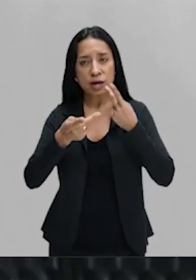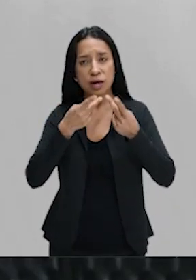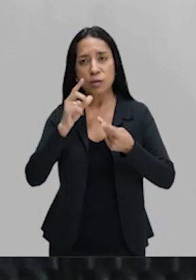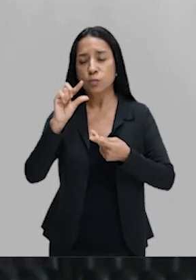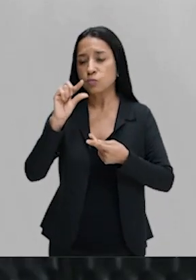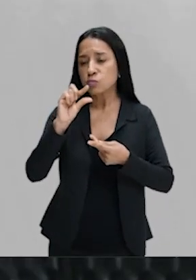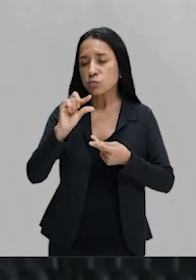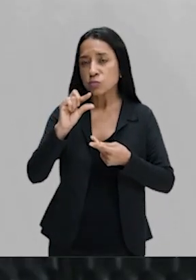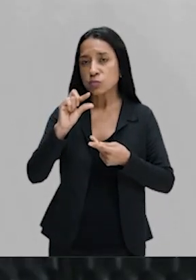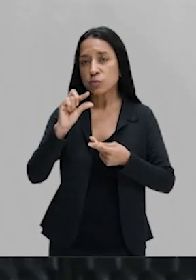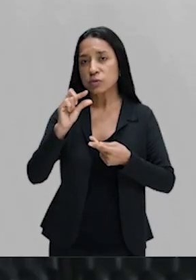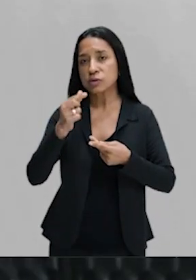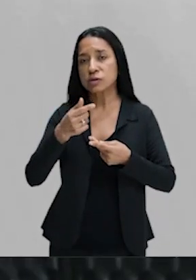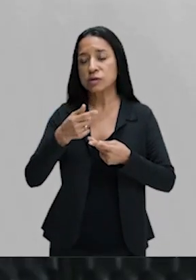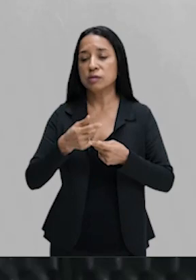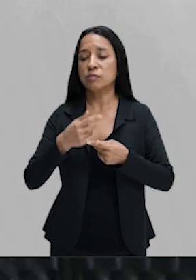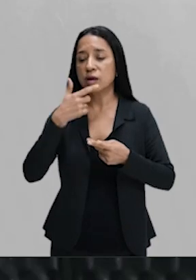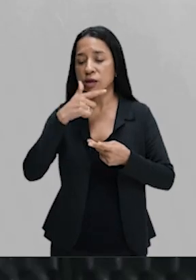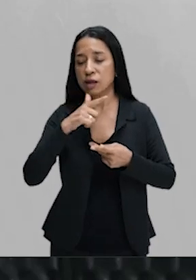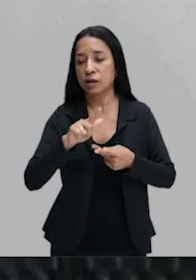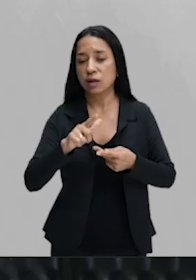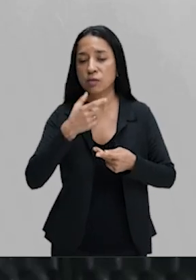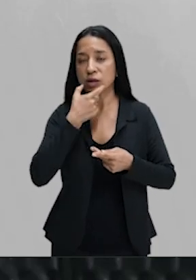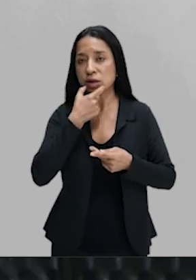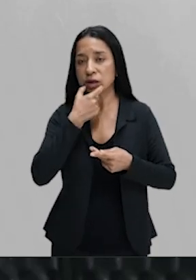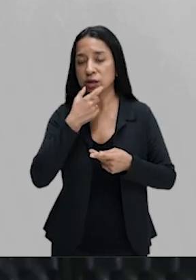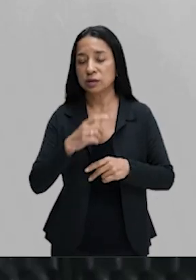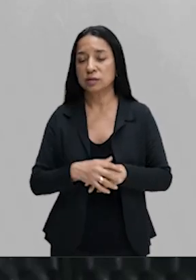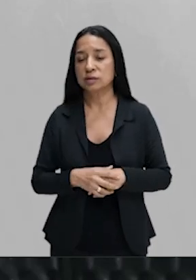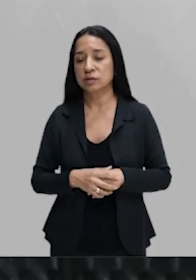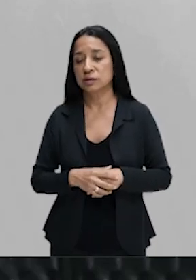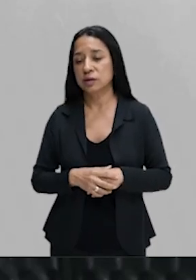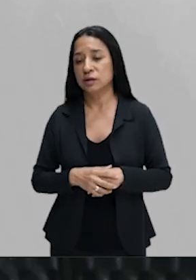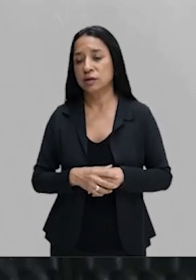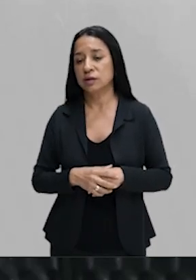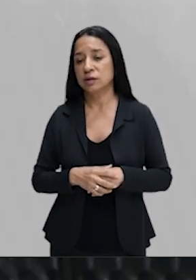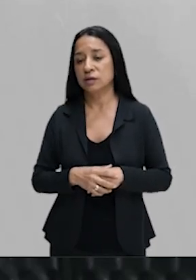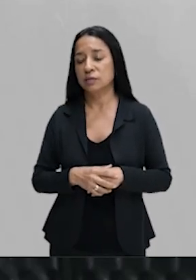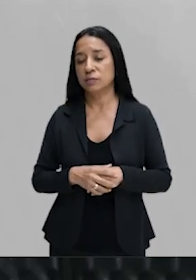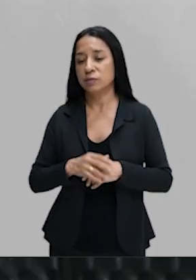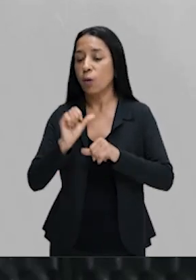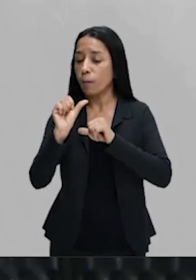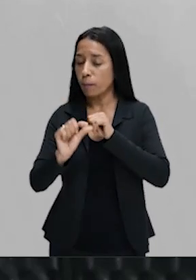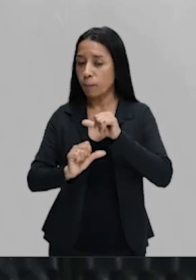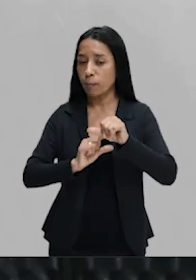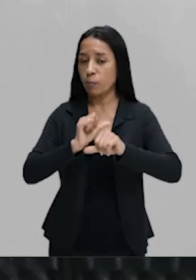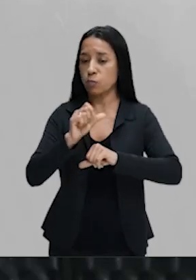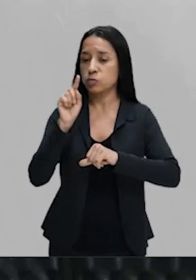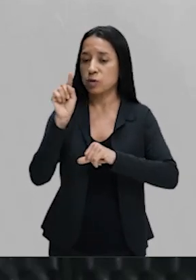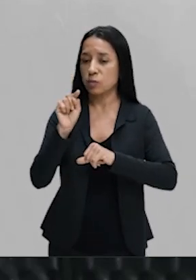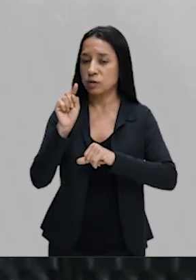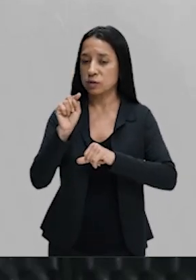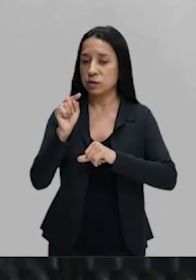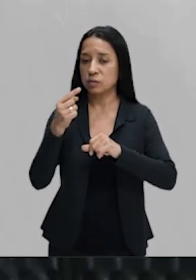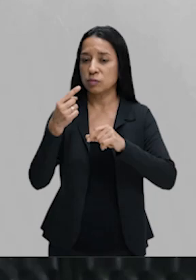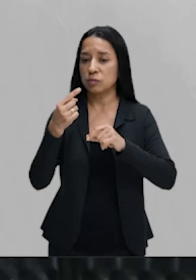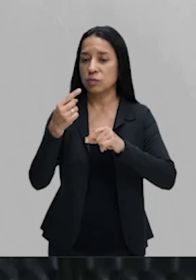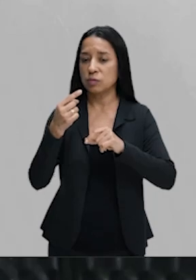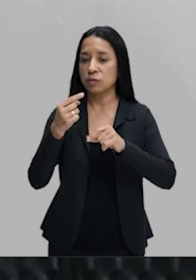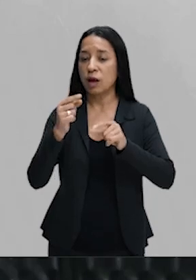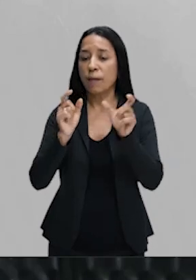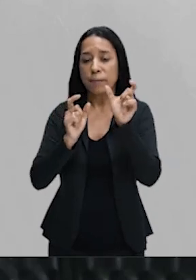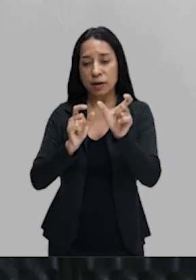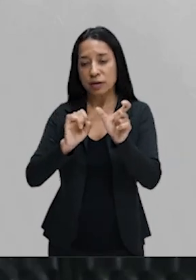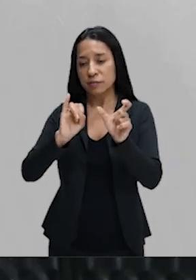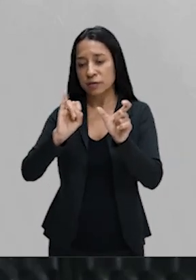em espanhol, escreve da mesma forma que em português, né? Só muda o acento. Por quê?